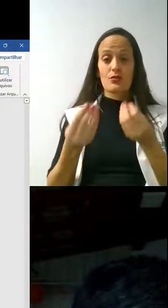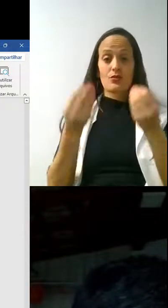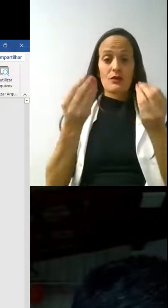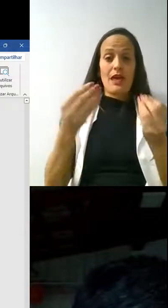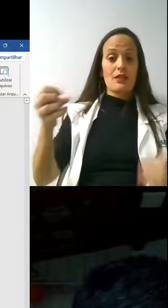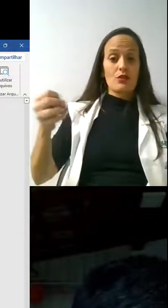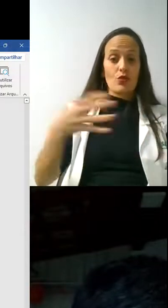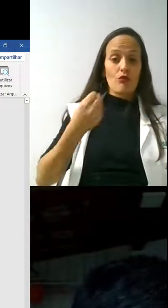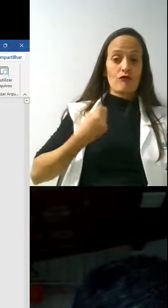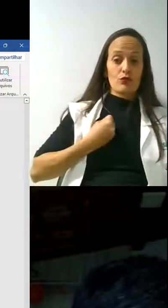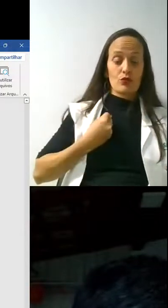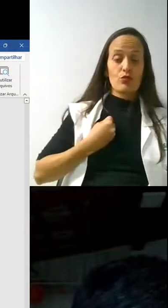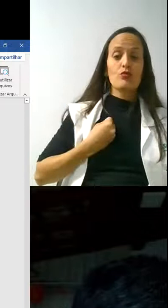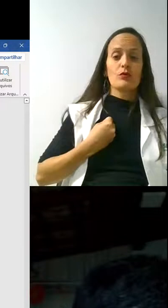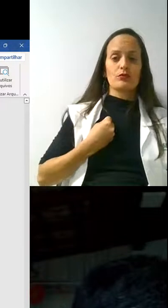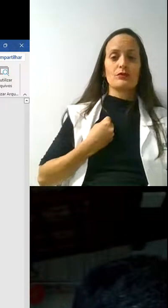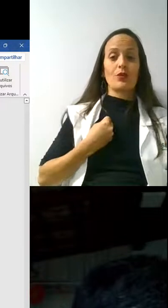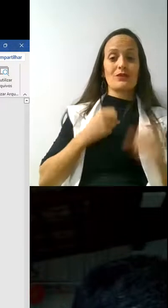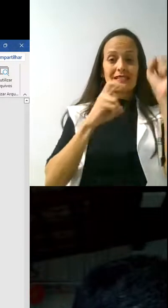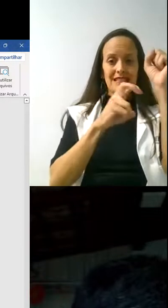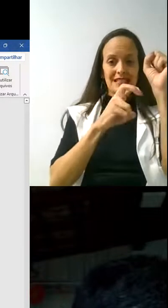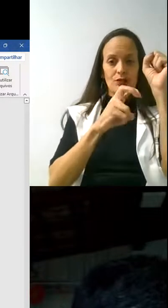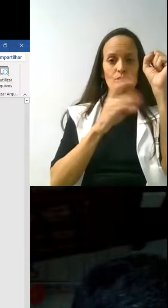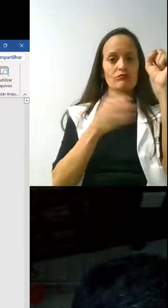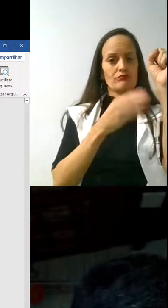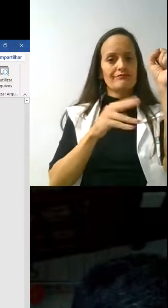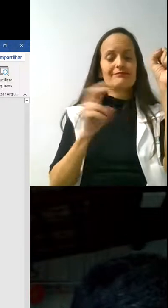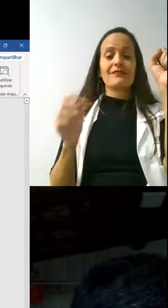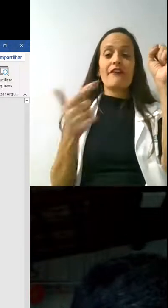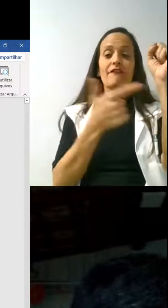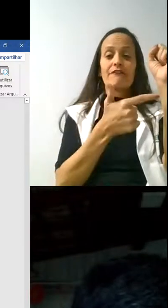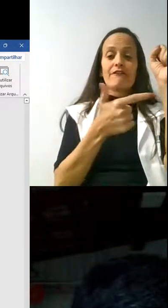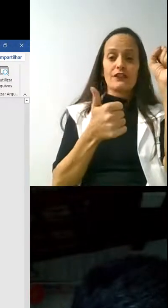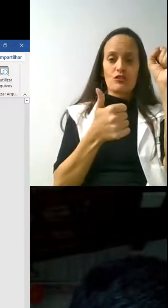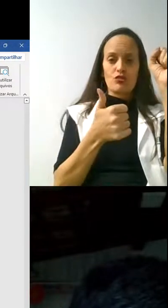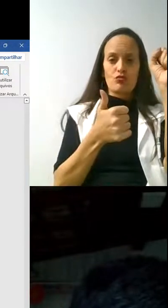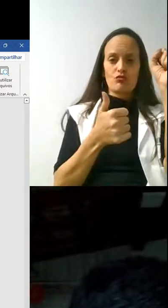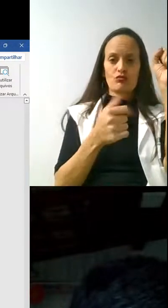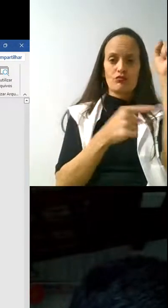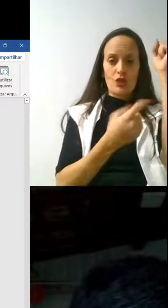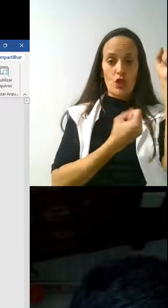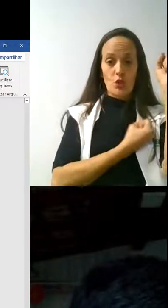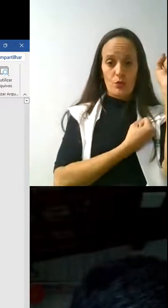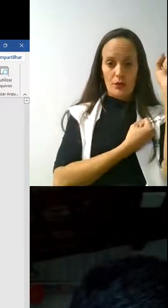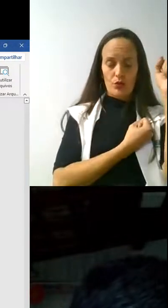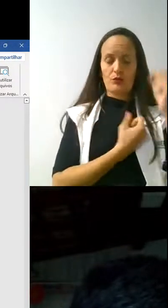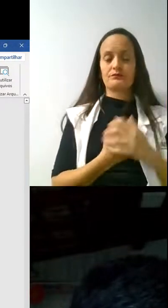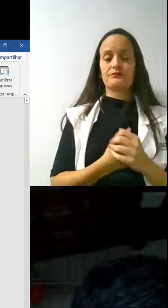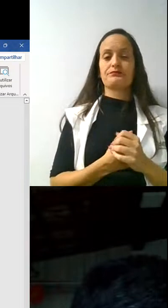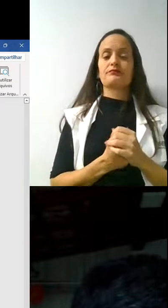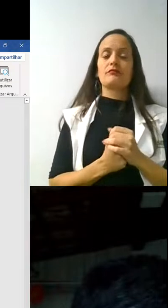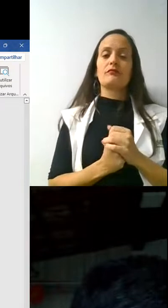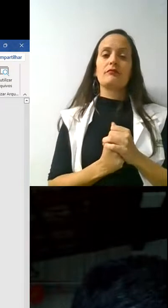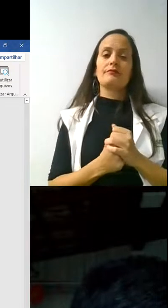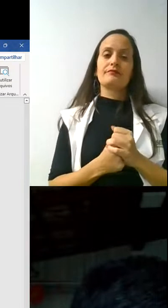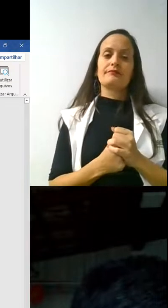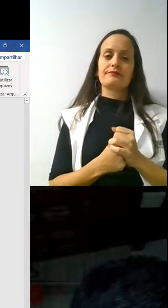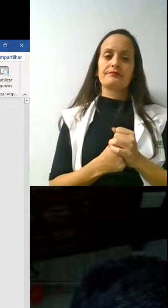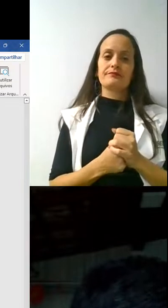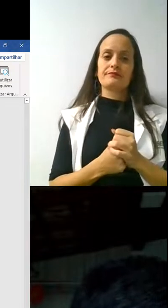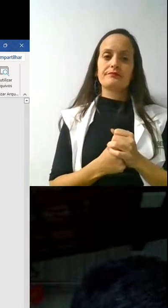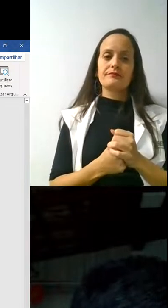será substituído por um número 23. Então, aqui, ó, vai continuar a mesma estrutura, mas vai mudar o quê? O número do